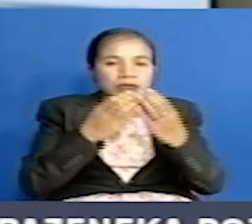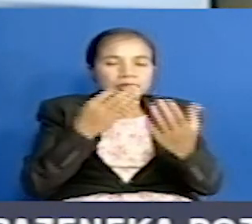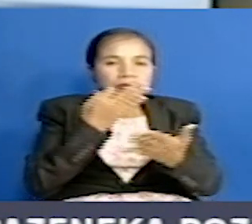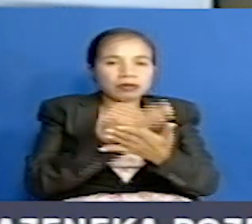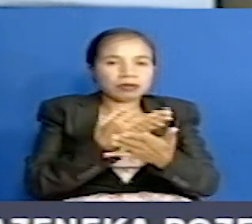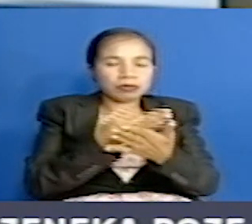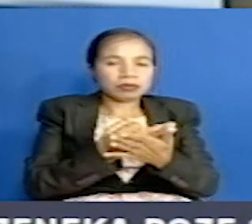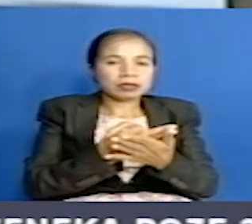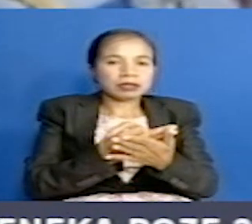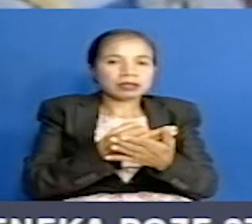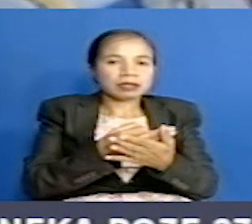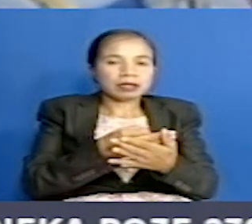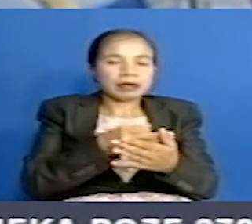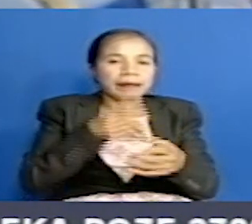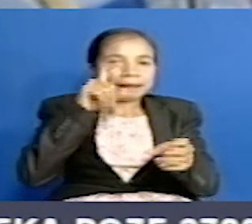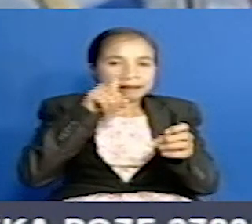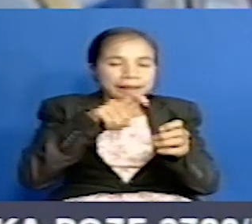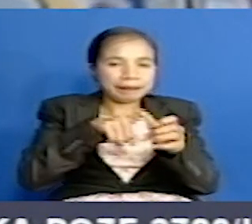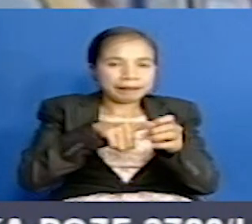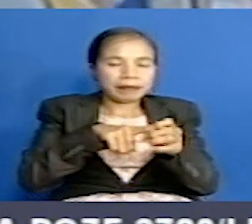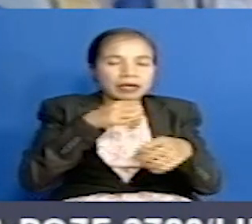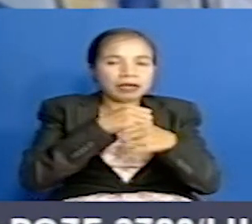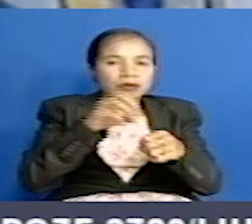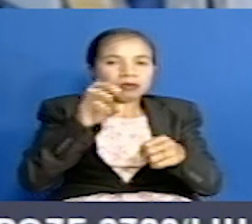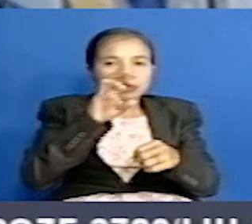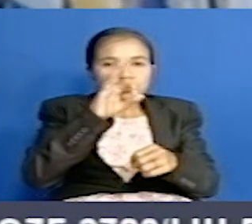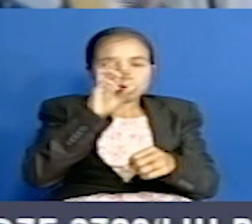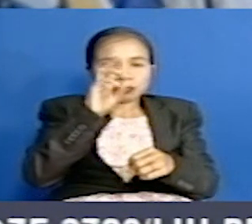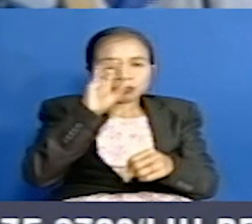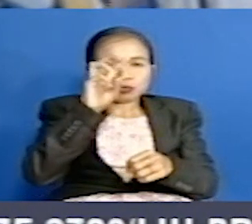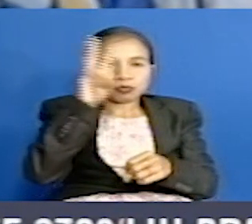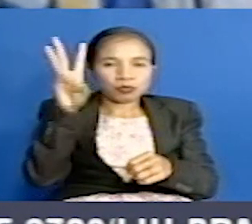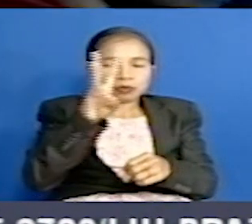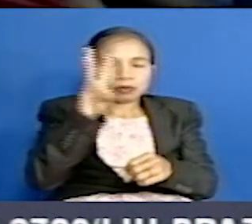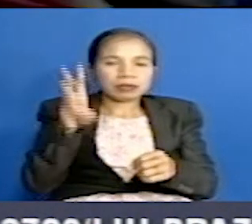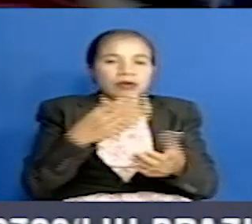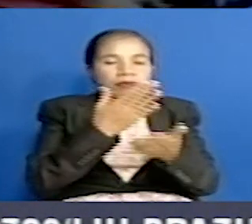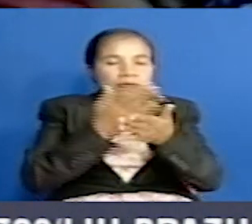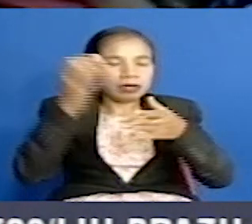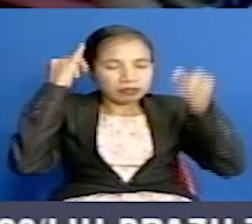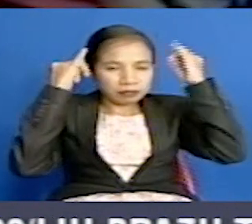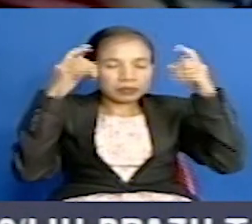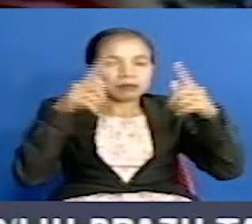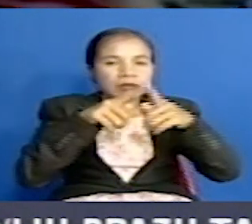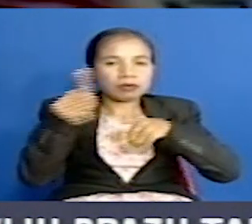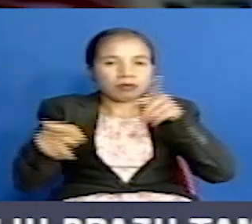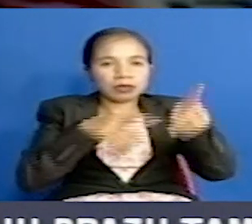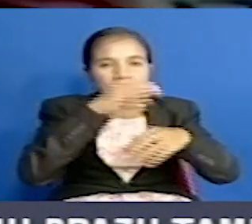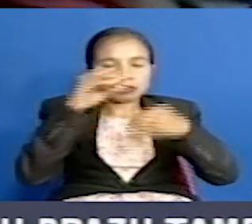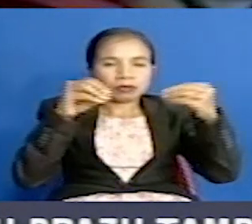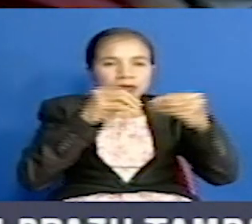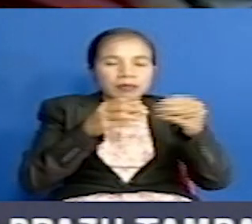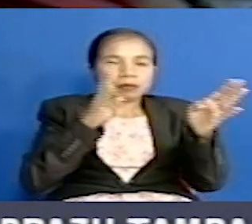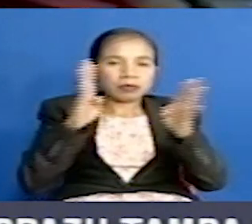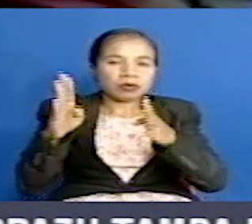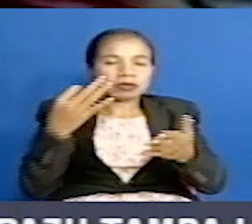Conselho Fundos Petrolífero realiza e quarta-feira de colóquio ida, onde dissemina informação para a comunidade,